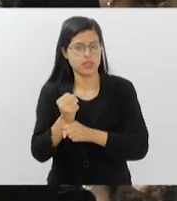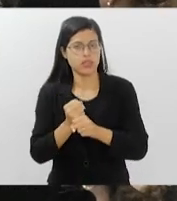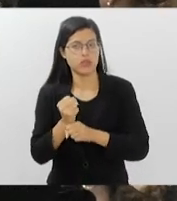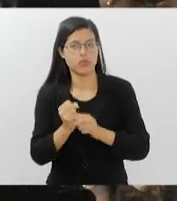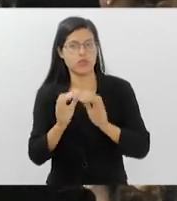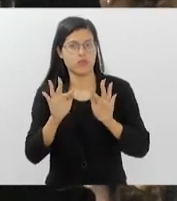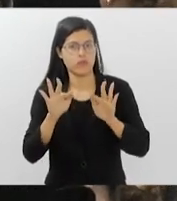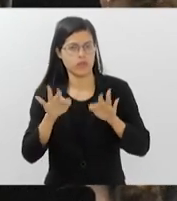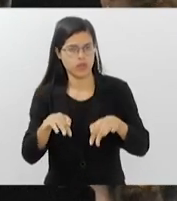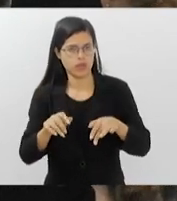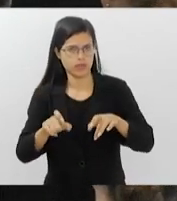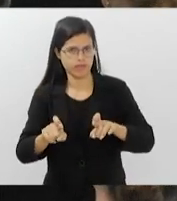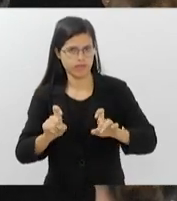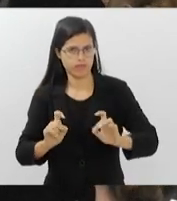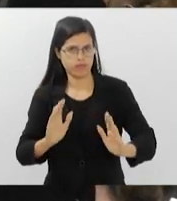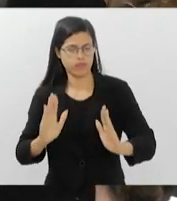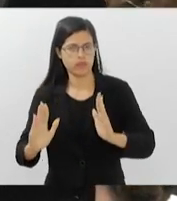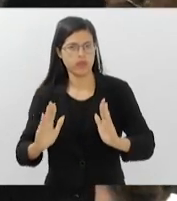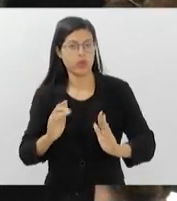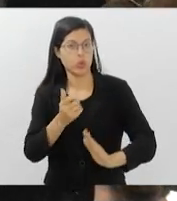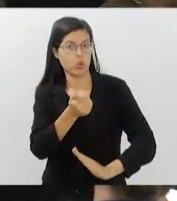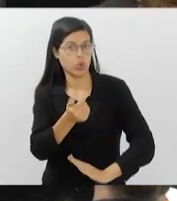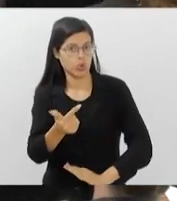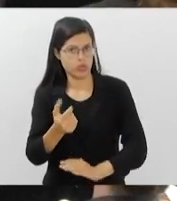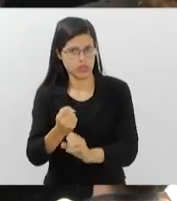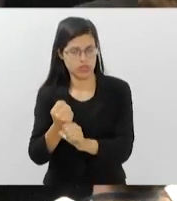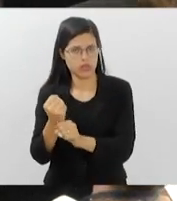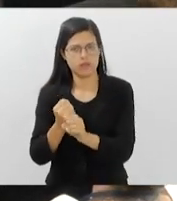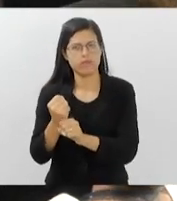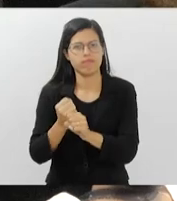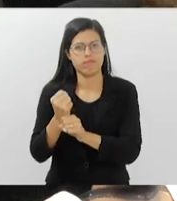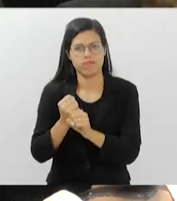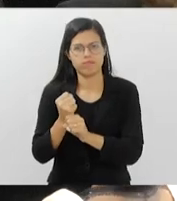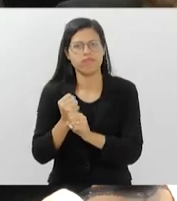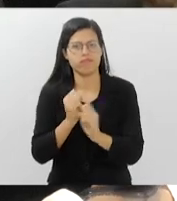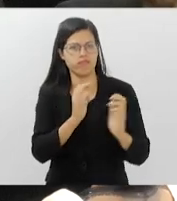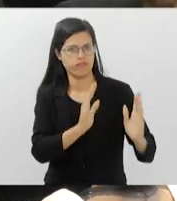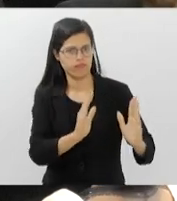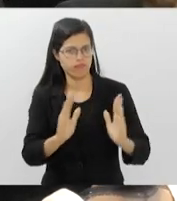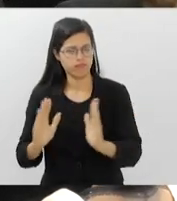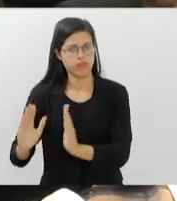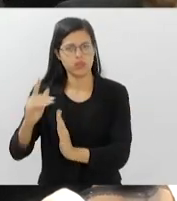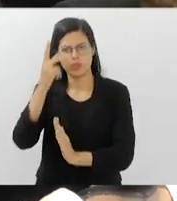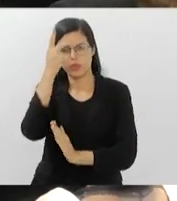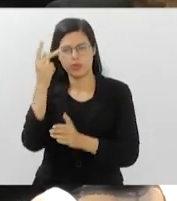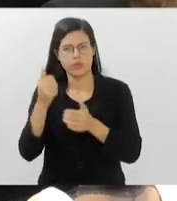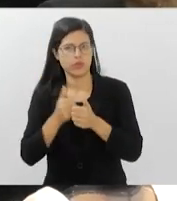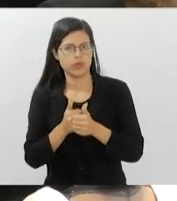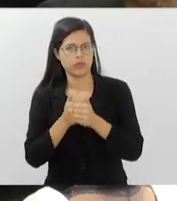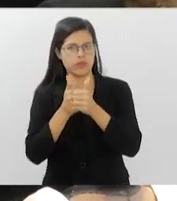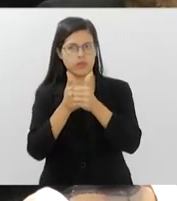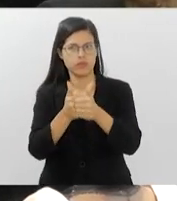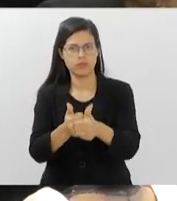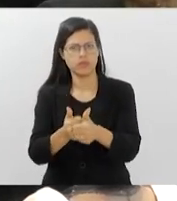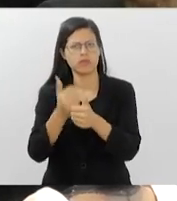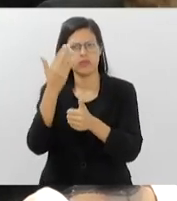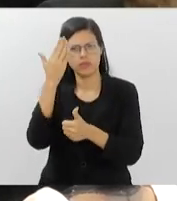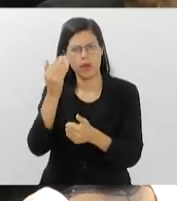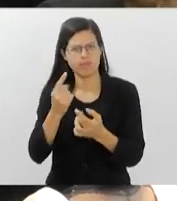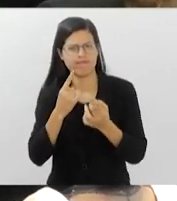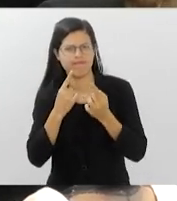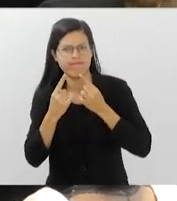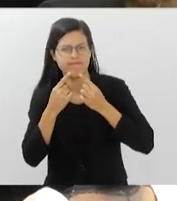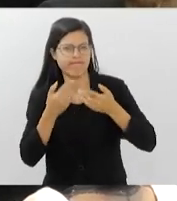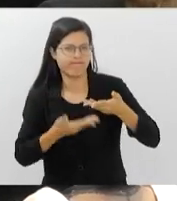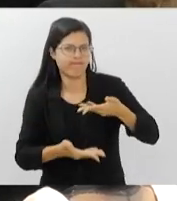mandato com 12 anos as pessoas que me acompanham sabem que eu sou uma pessoa do Diálogo